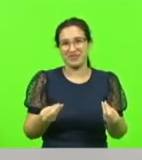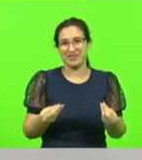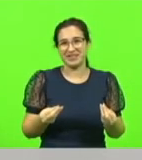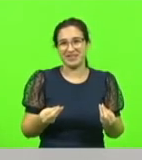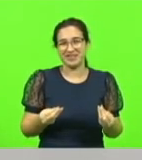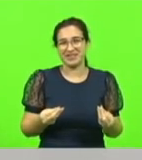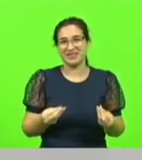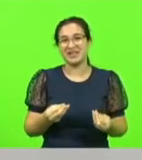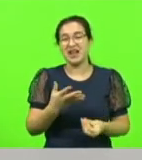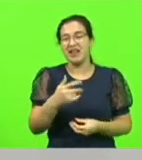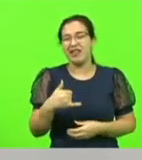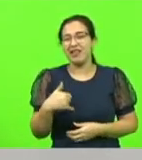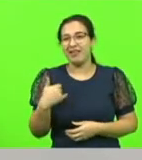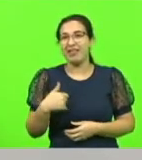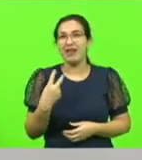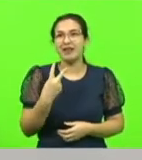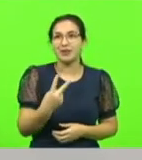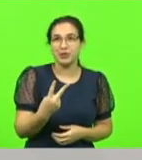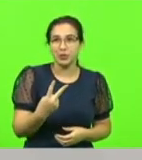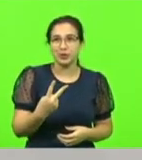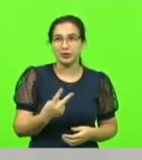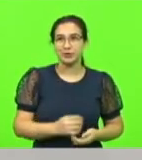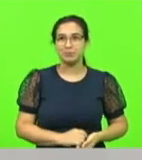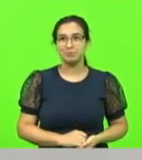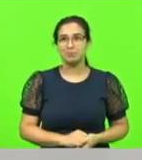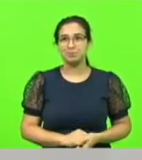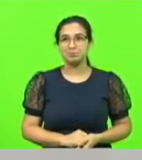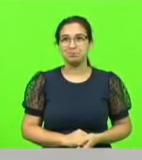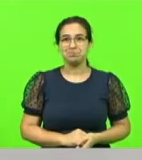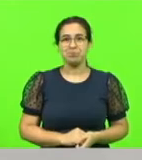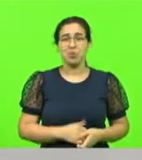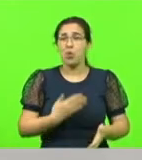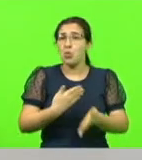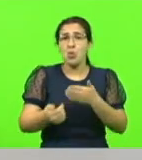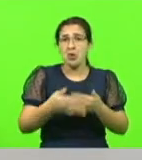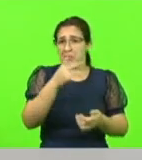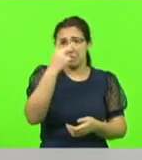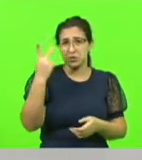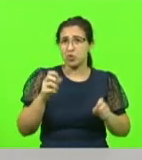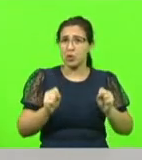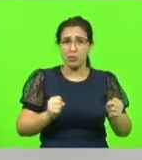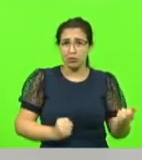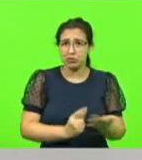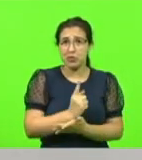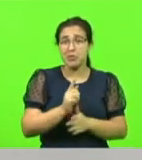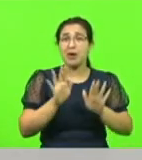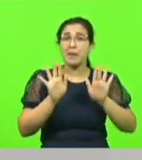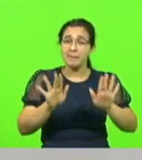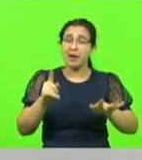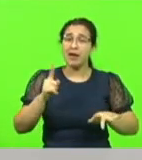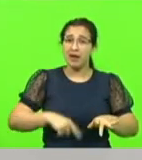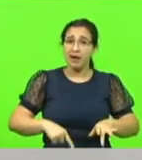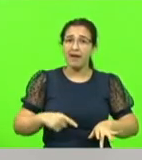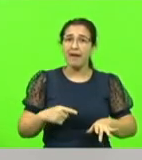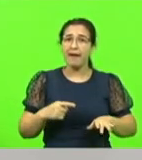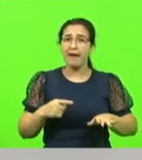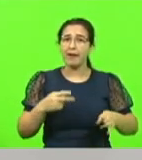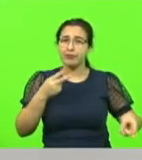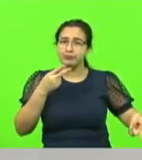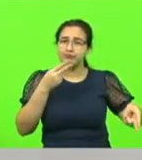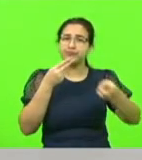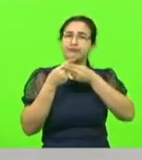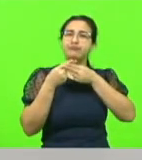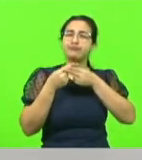de 2 anos. É acessível a qualquer um, mas eu sei que o significado será grande pelo valor